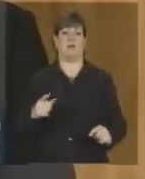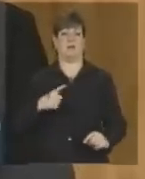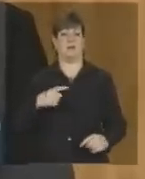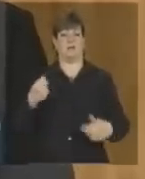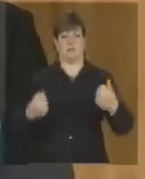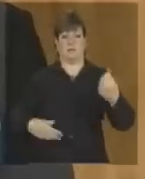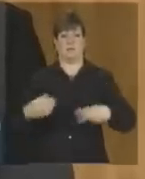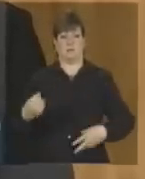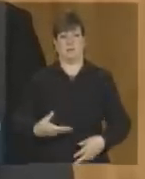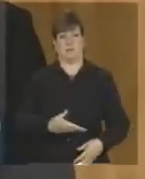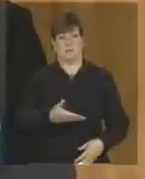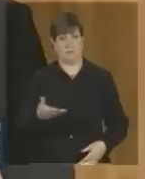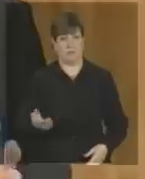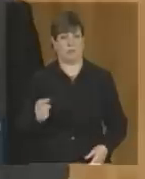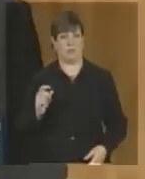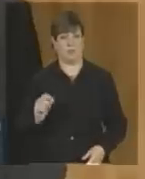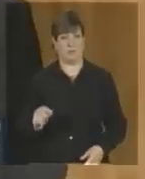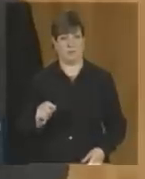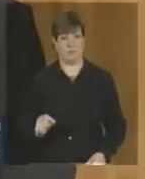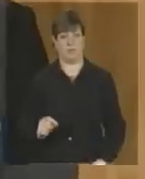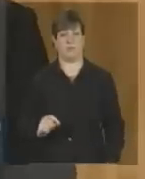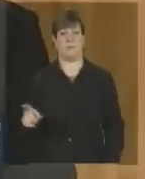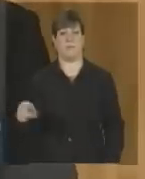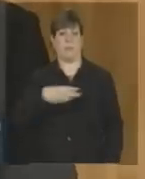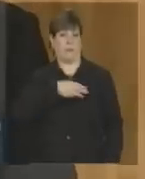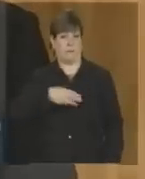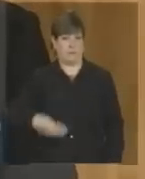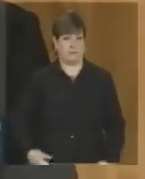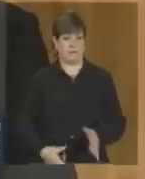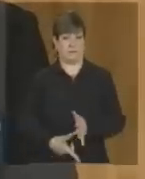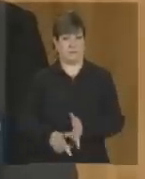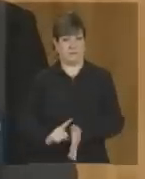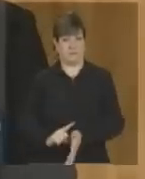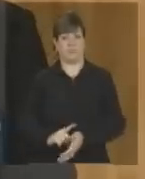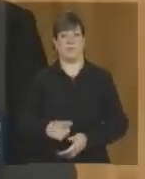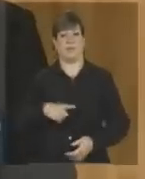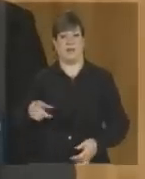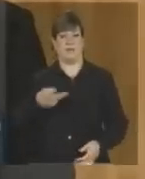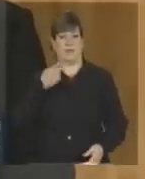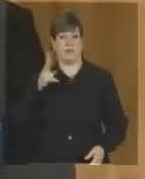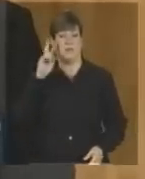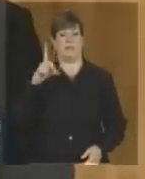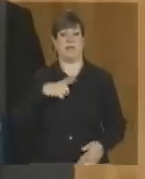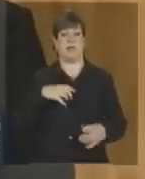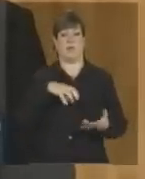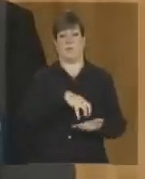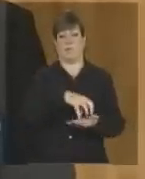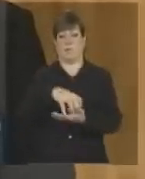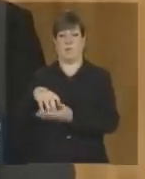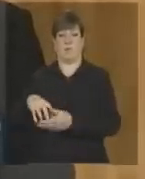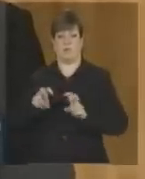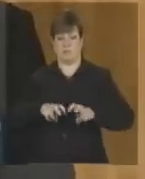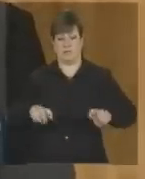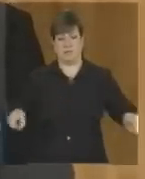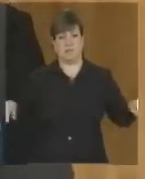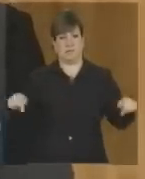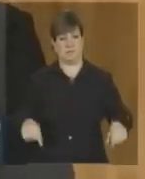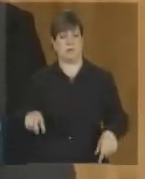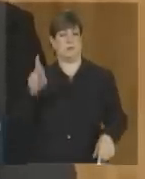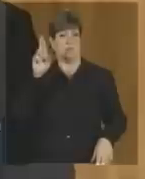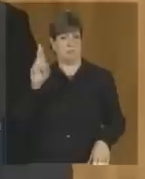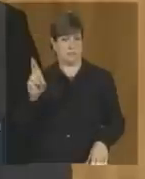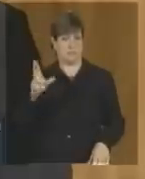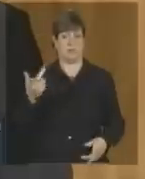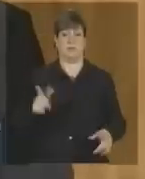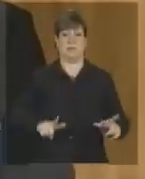que foi indicado pelo ministro, que é uma organização que é bastante responsável